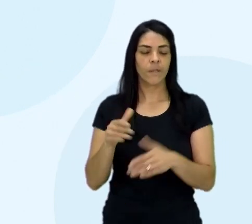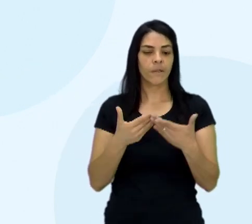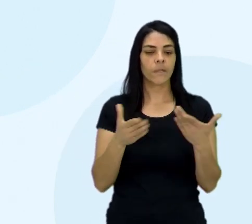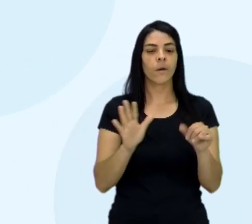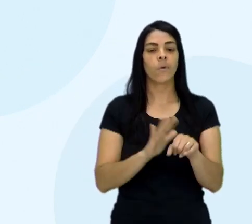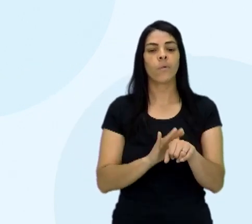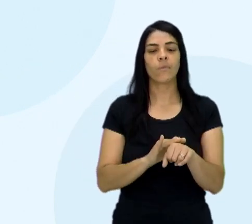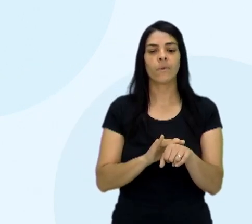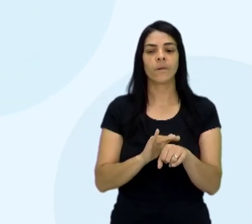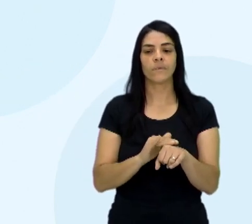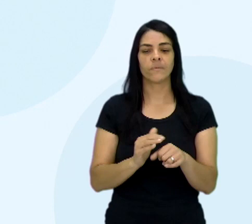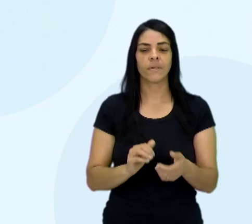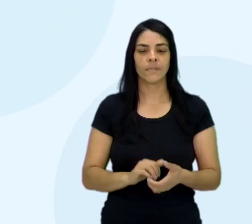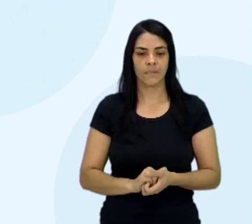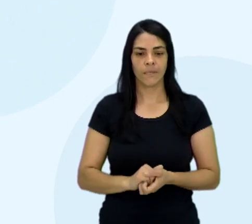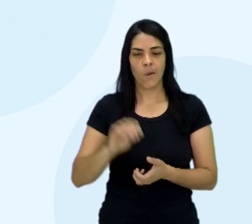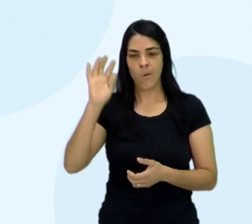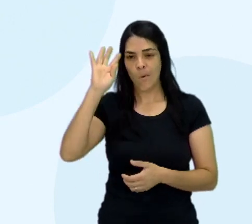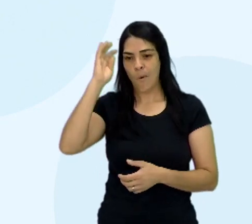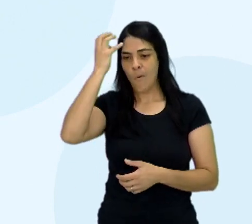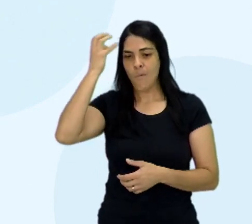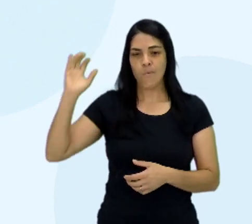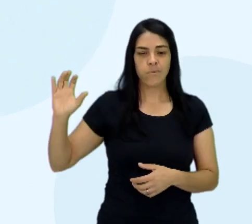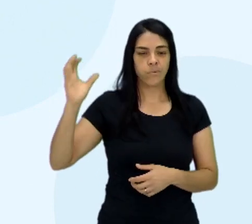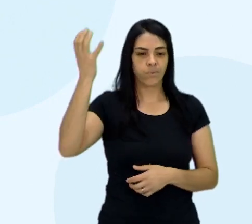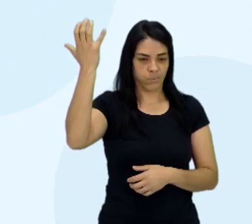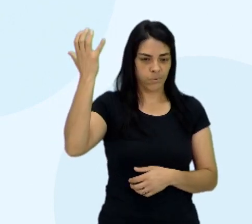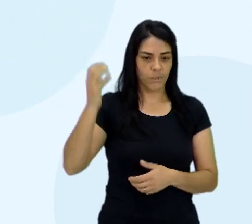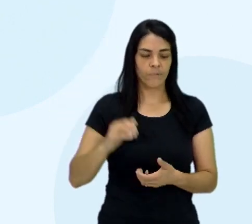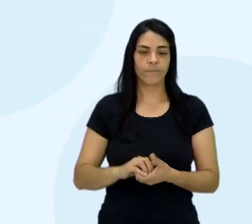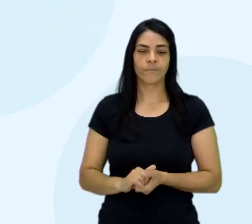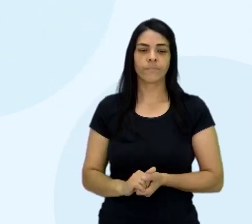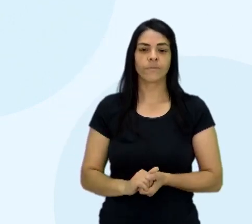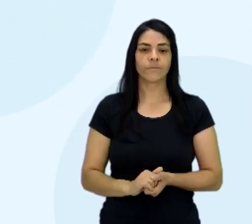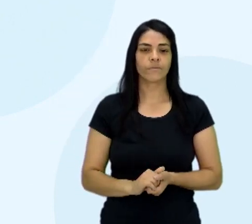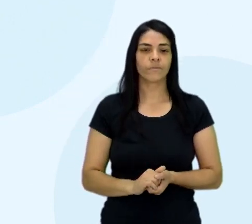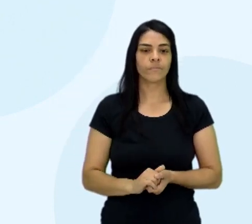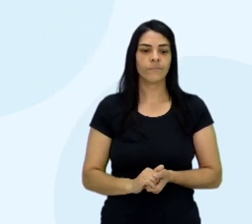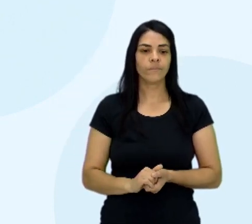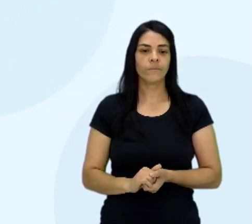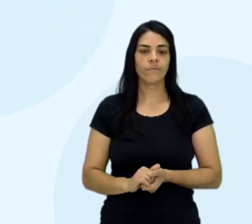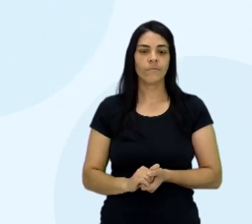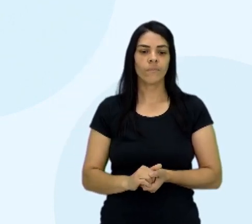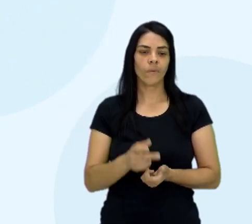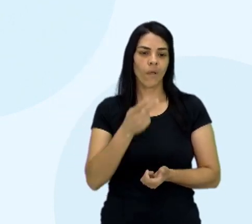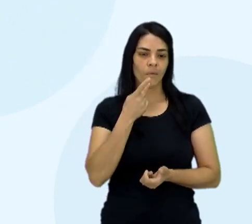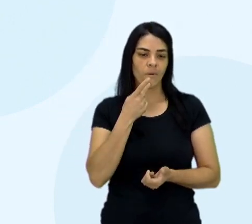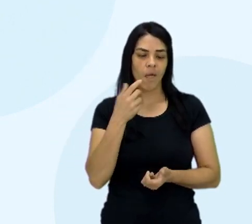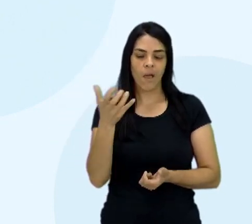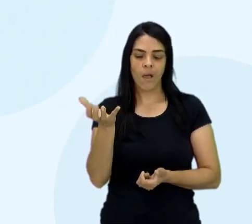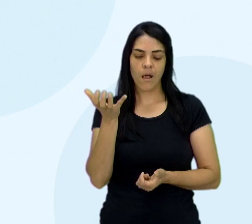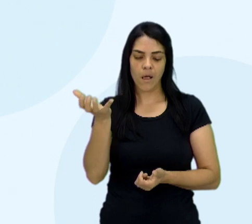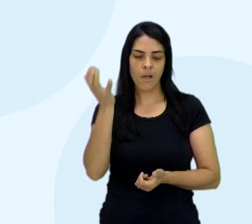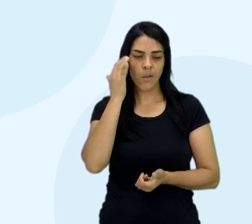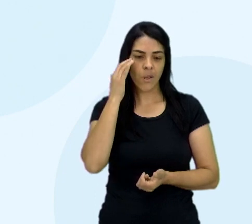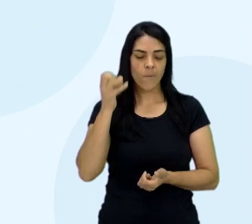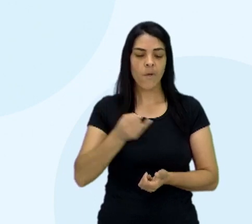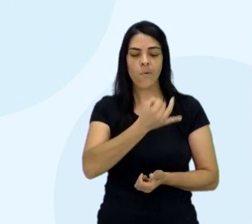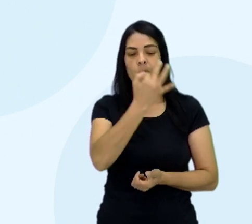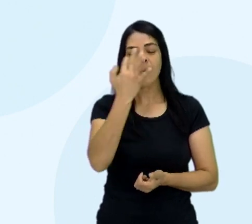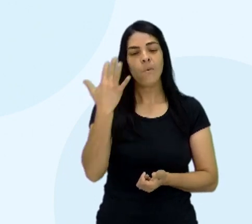fazer esta resolução aqui para vocês, ó. Eu escolhi falar o seguinte, quero saber quantas